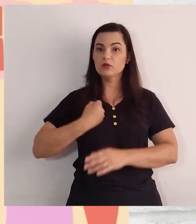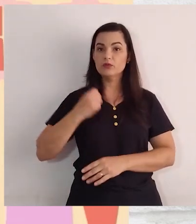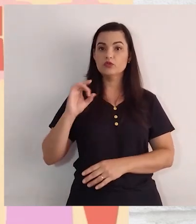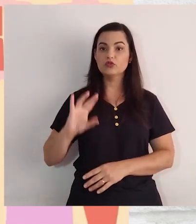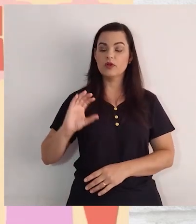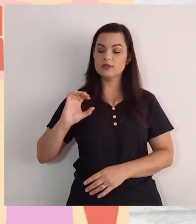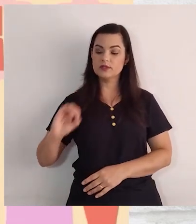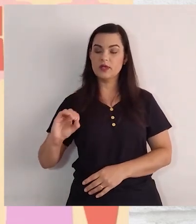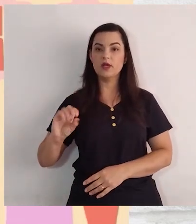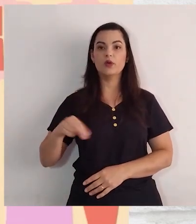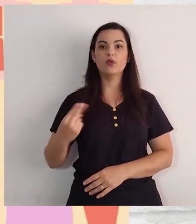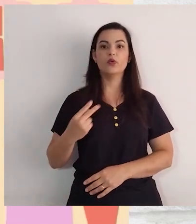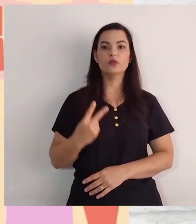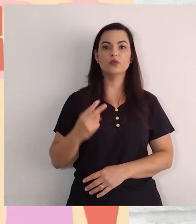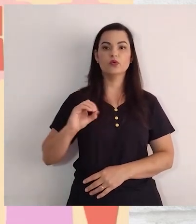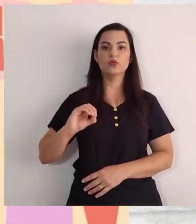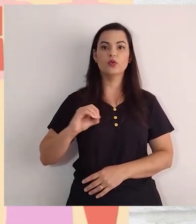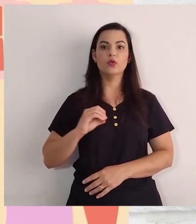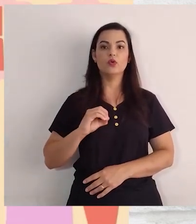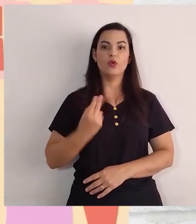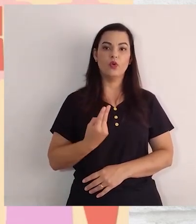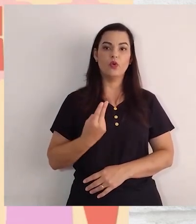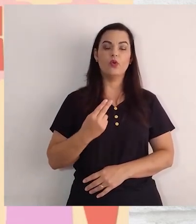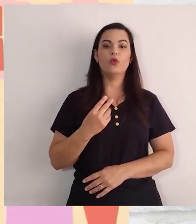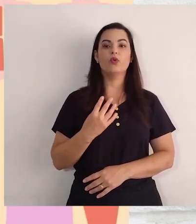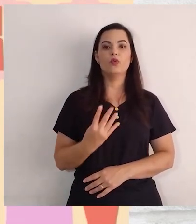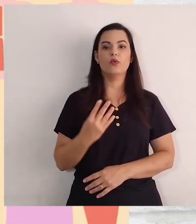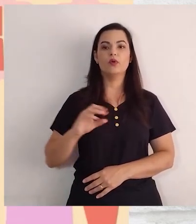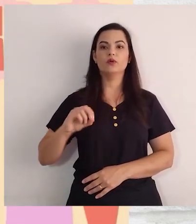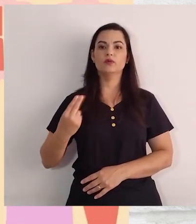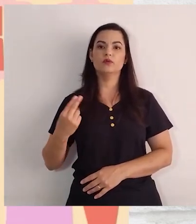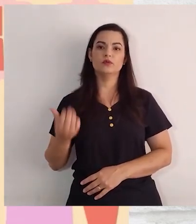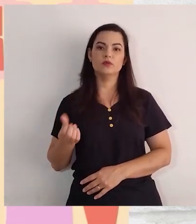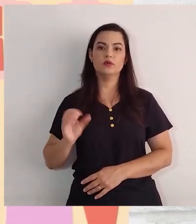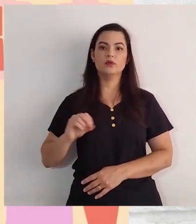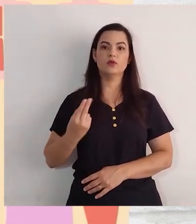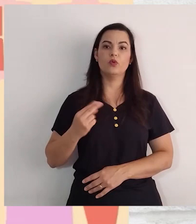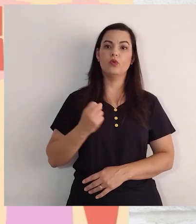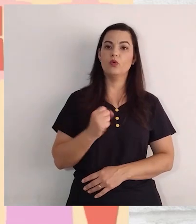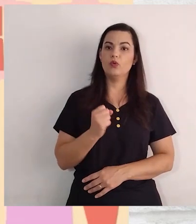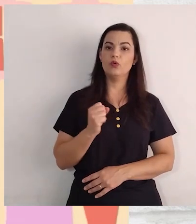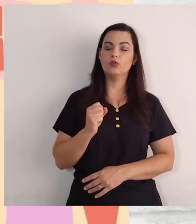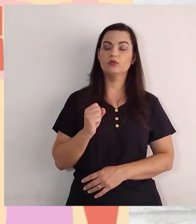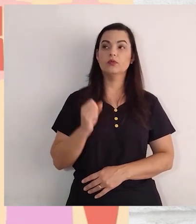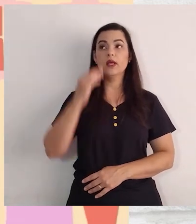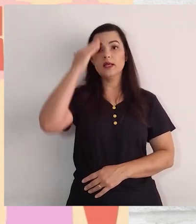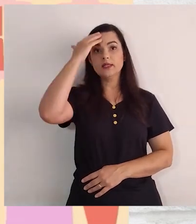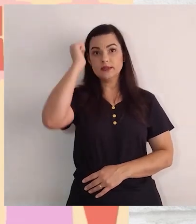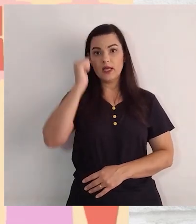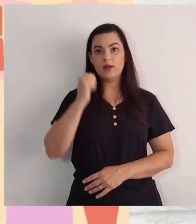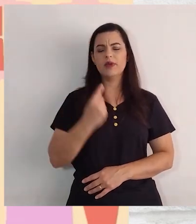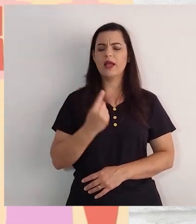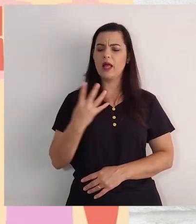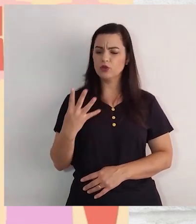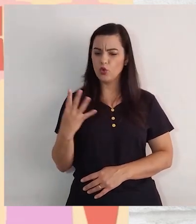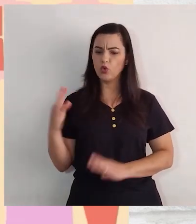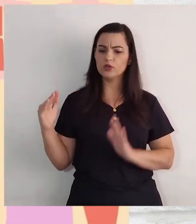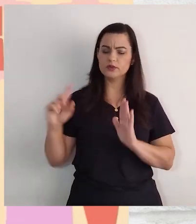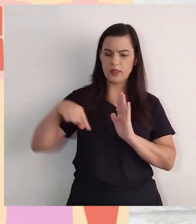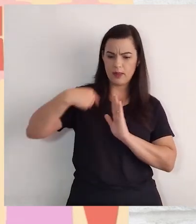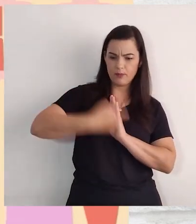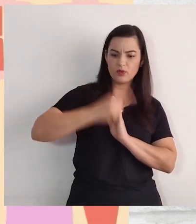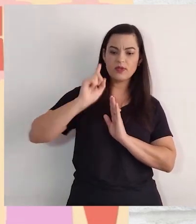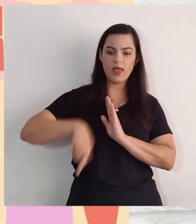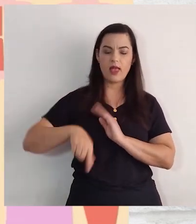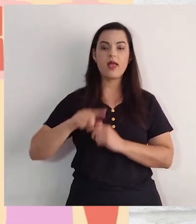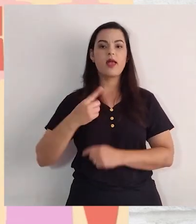8. Depois do número 14, nós sabemos que na contagem normal seria 15. Mas o número